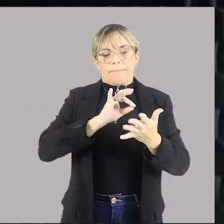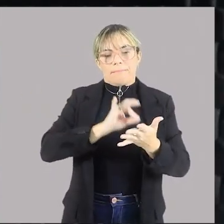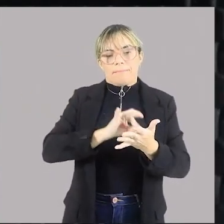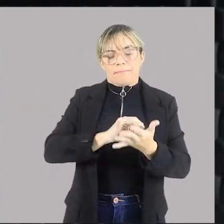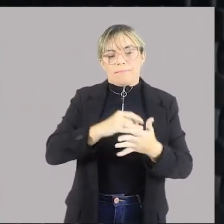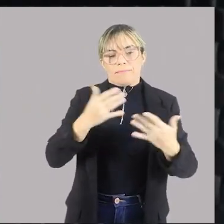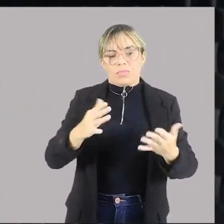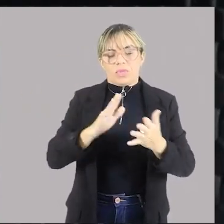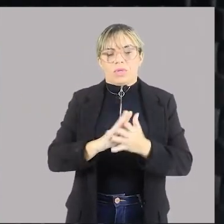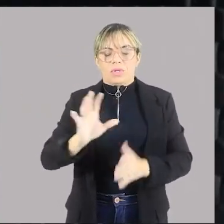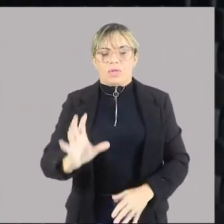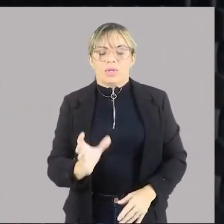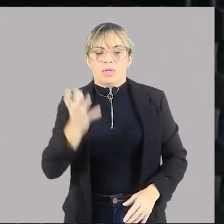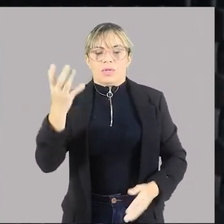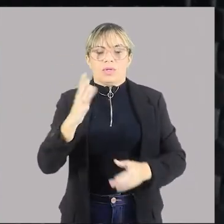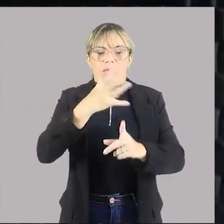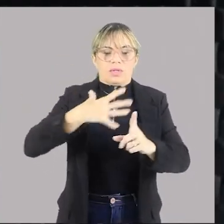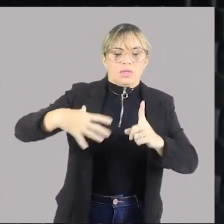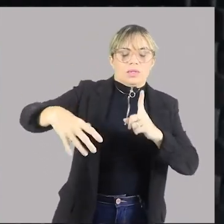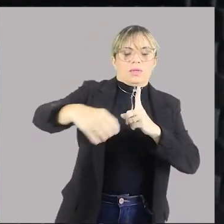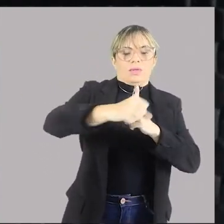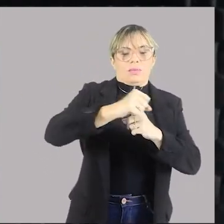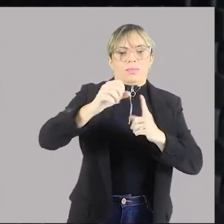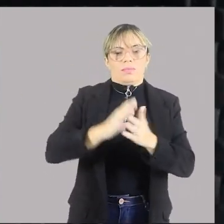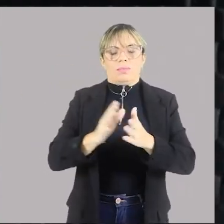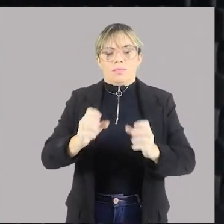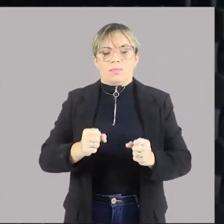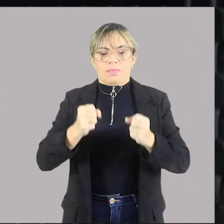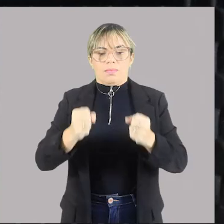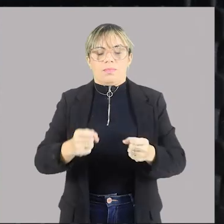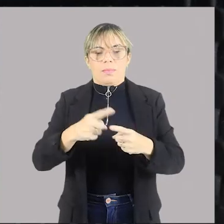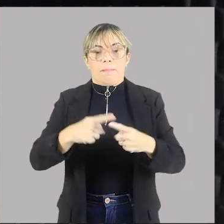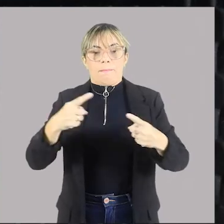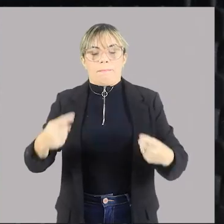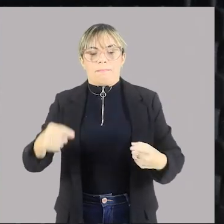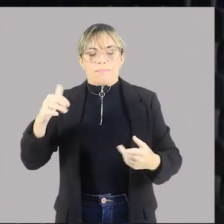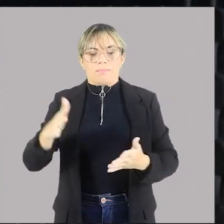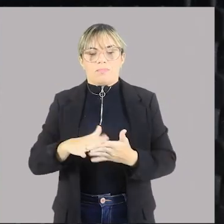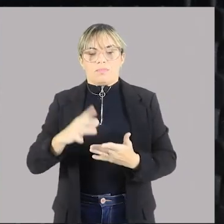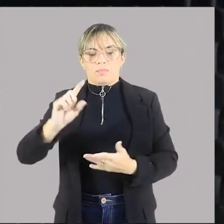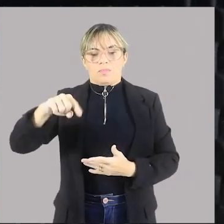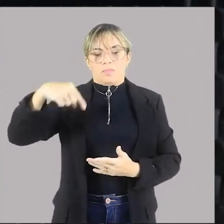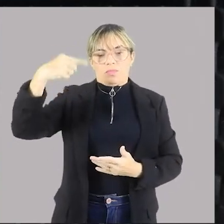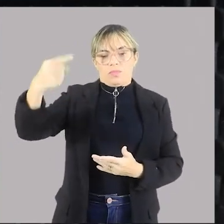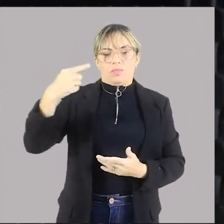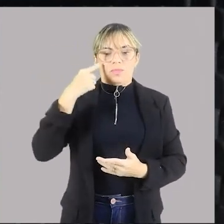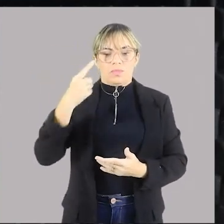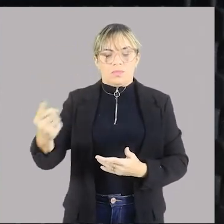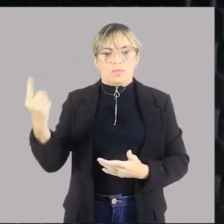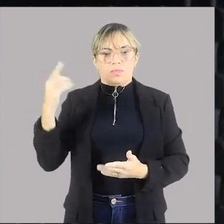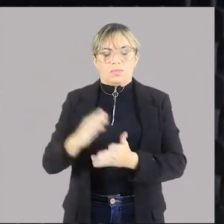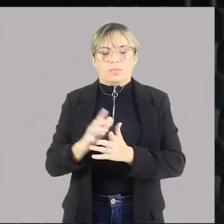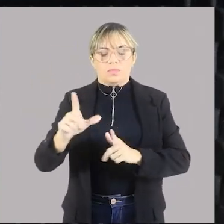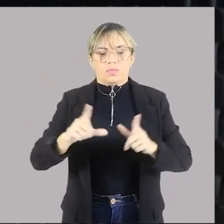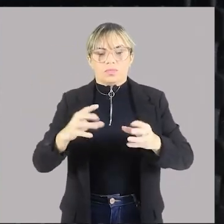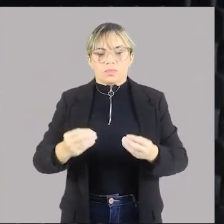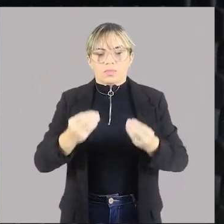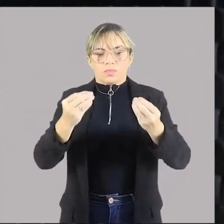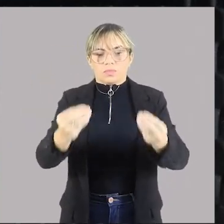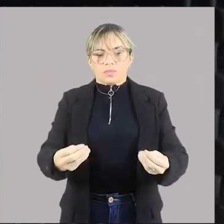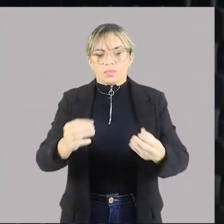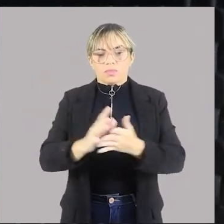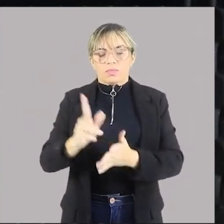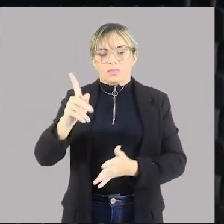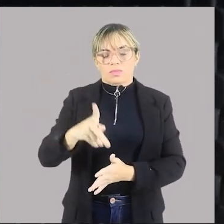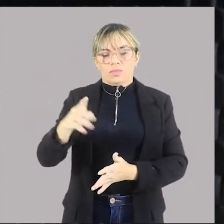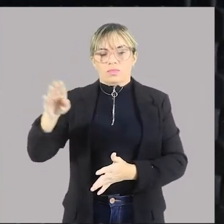direitos sociais, por exemplo, porém, é possível também observar que, além de prestar serviços públicos, a função